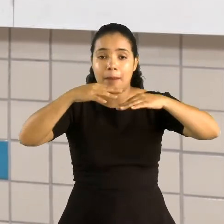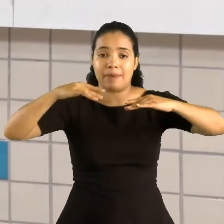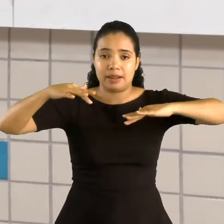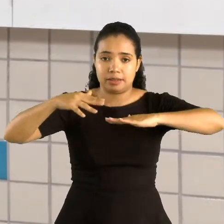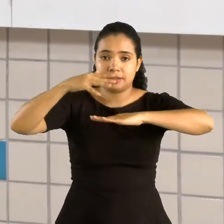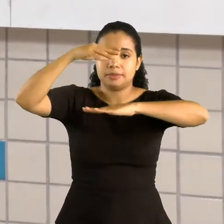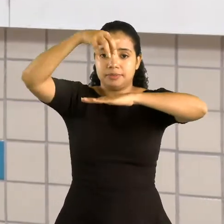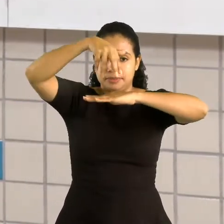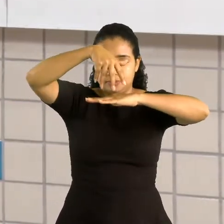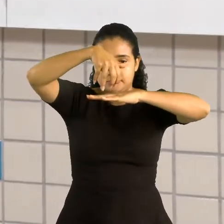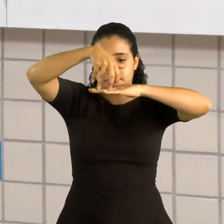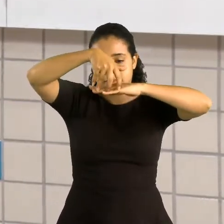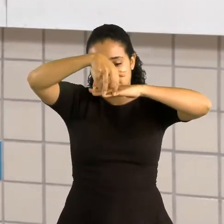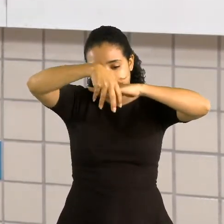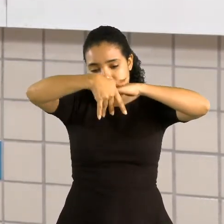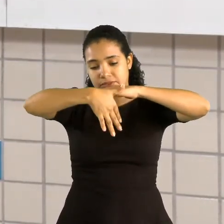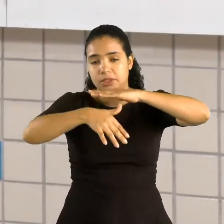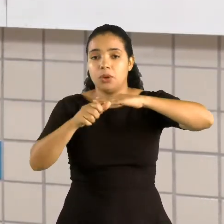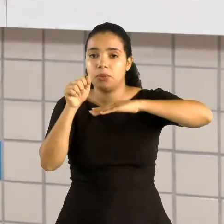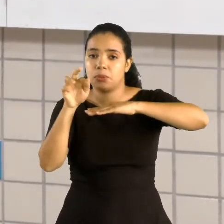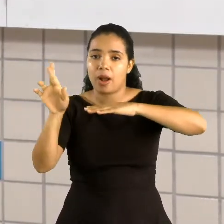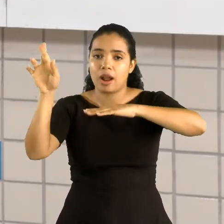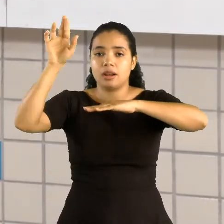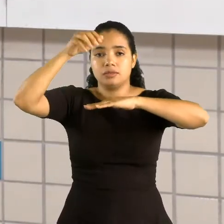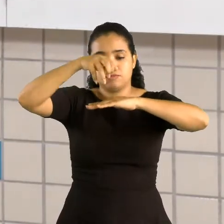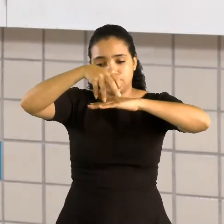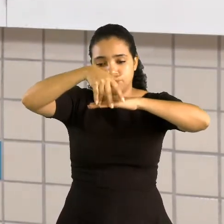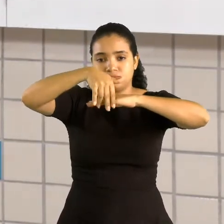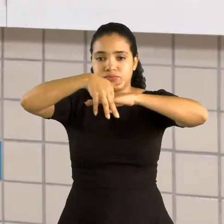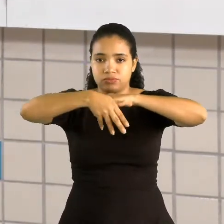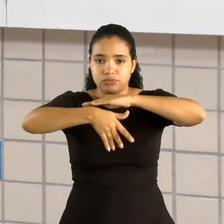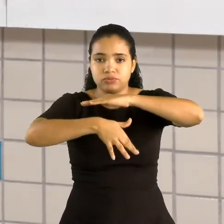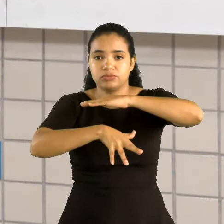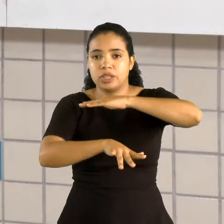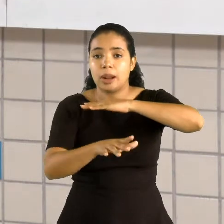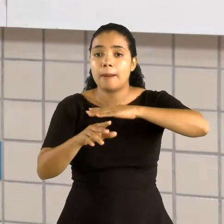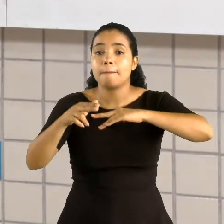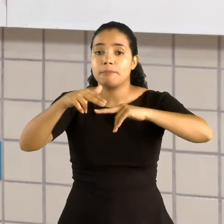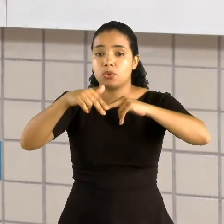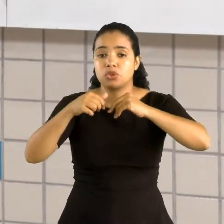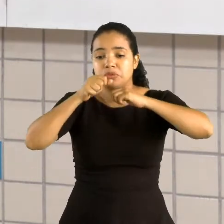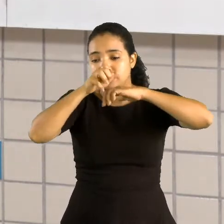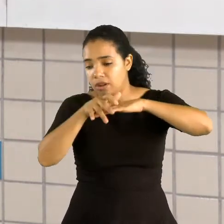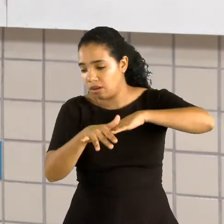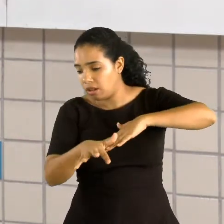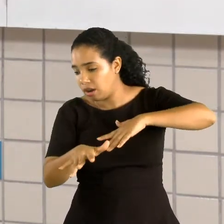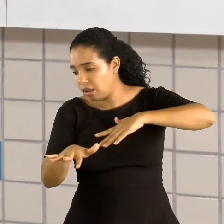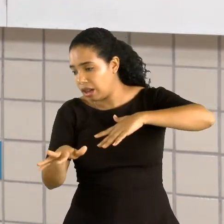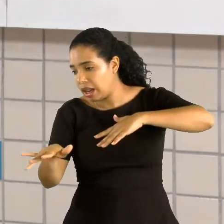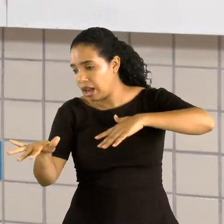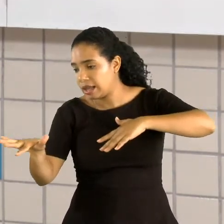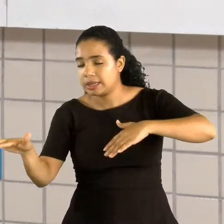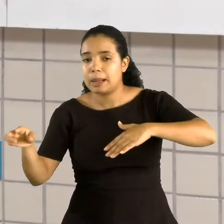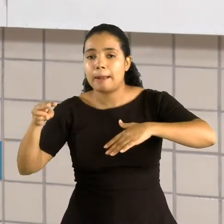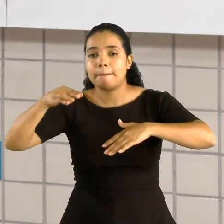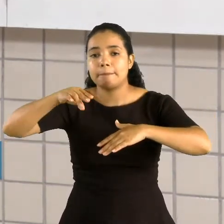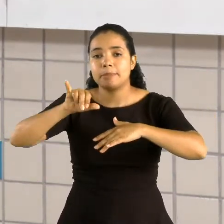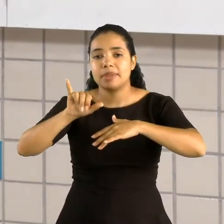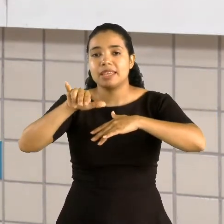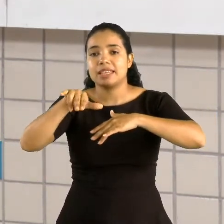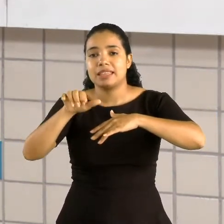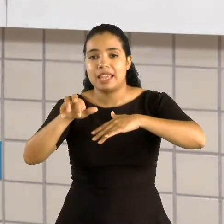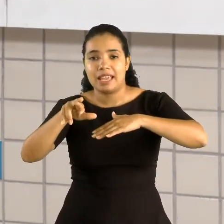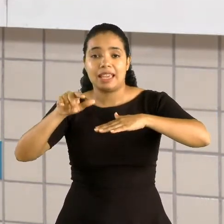ar passa com mais facilidade por ele, então, por isso leva todos os sais minerais, leva toda a composição orgânica e ele se torna um solo mais